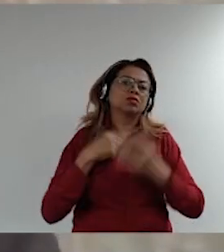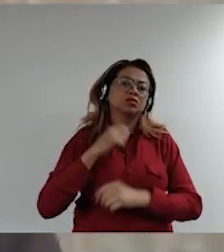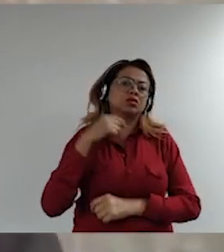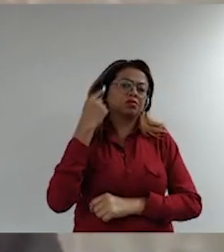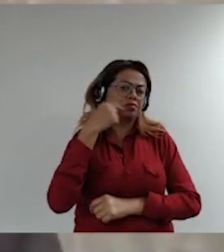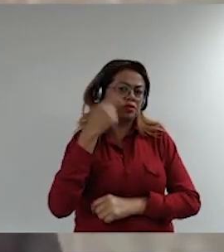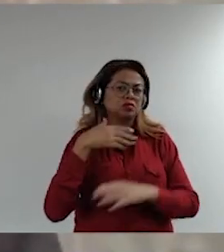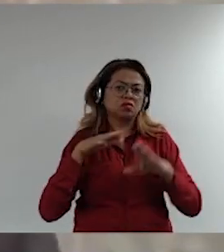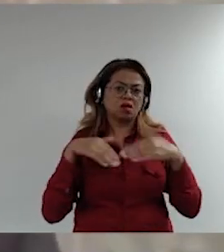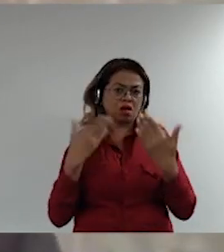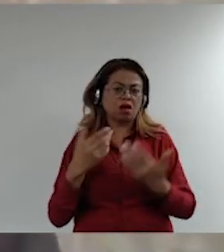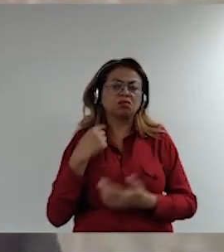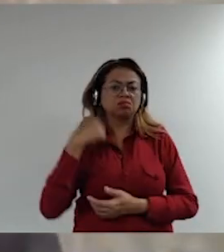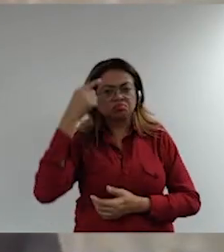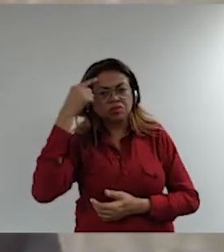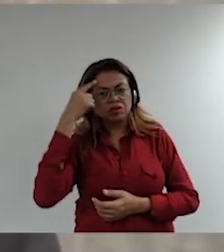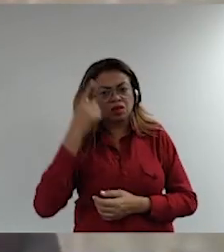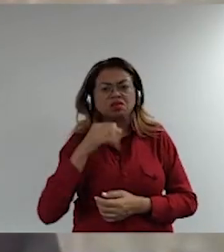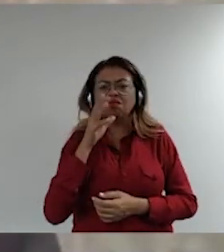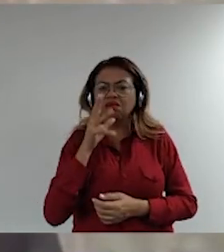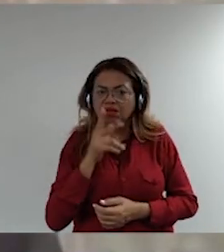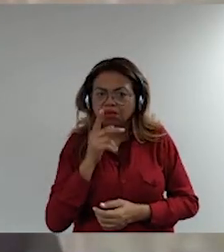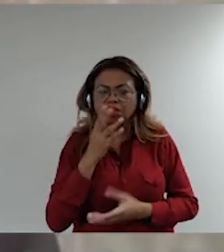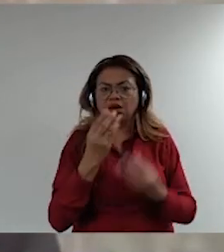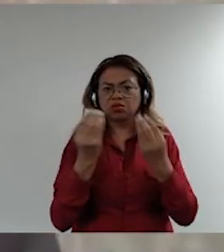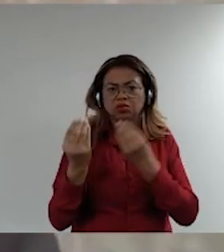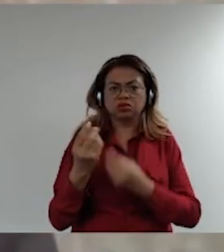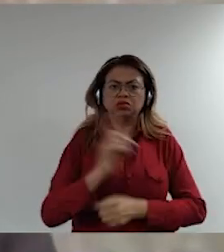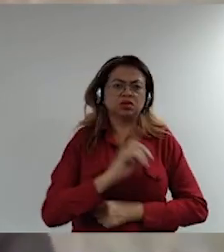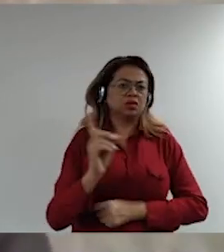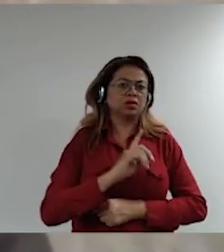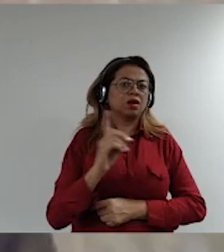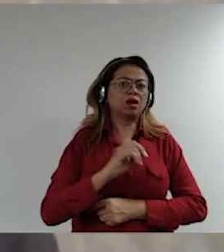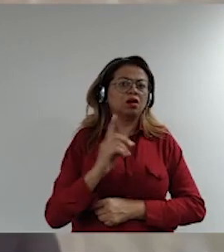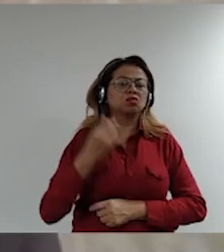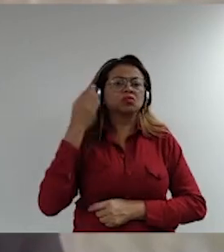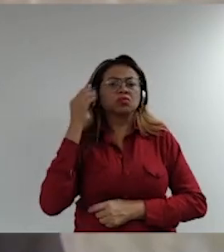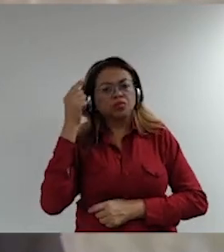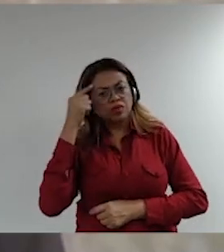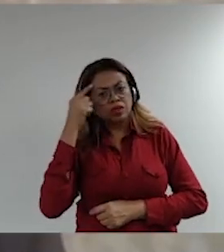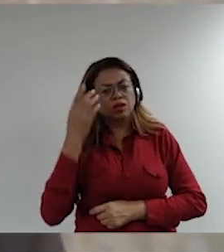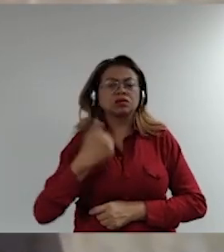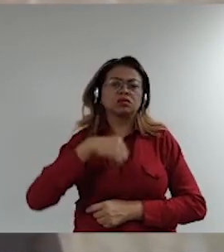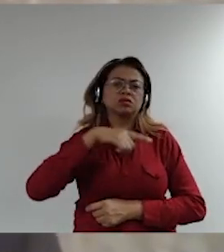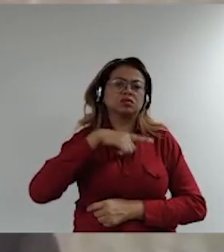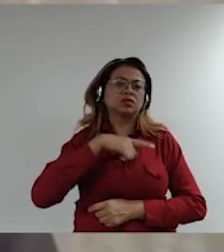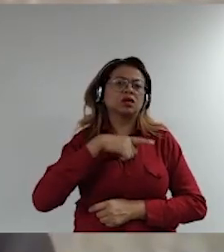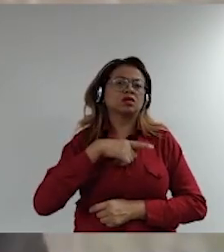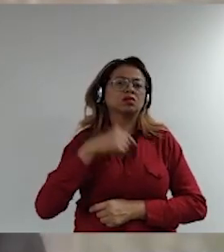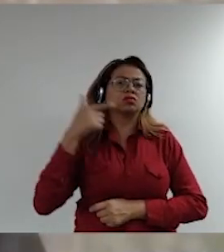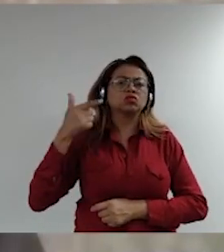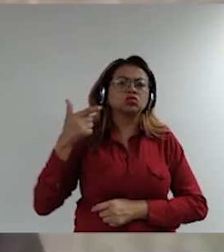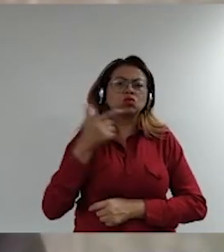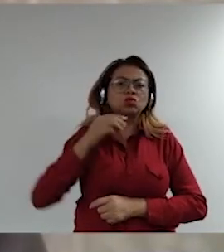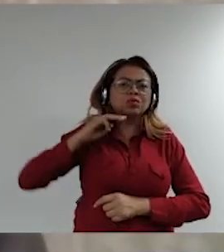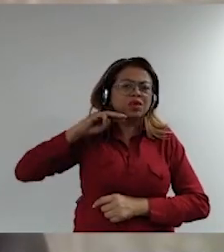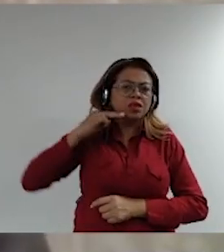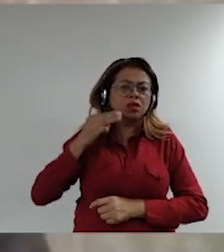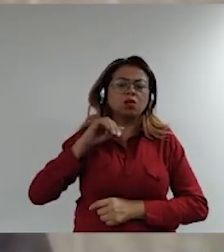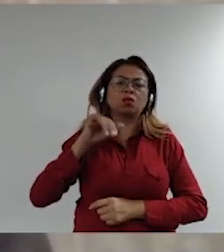não deve demorar, não. Não deve demorar muito para chegarmos a 2 milhões de advogados. Os colegas